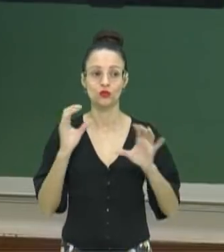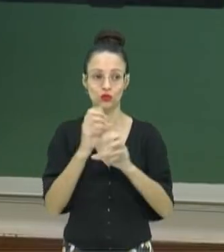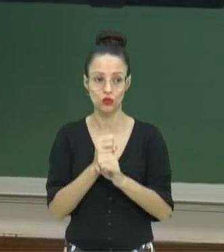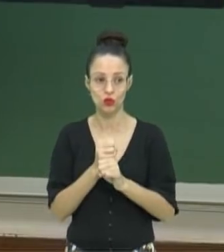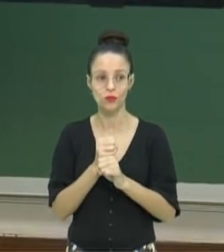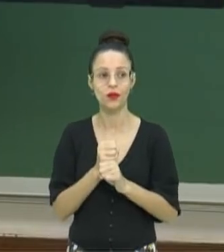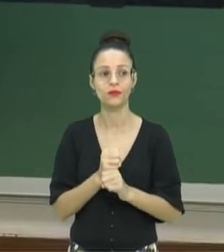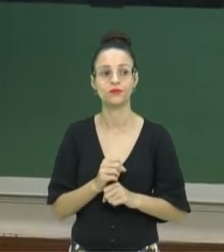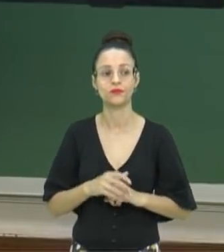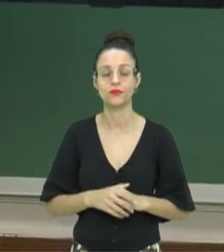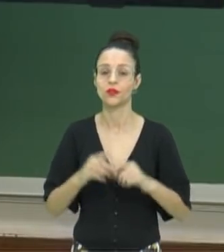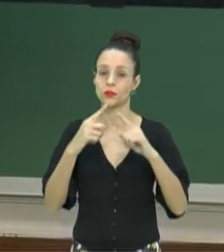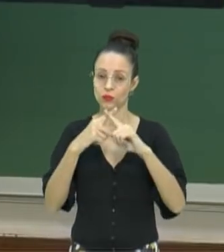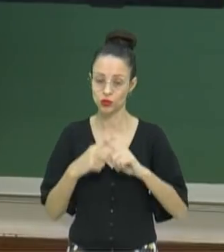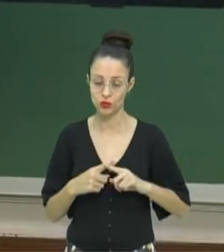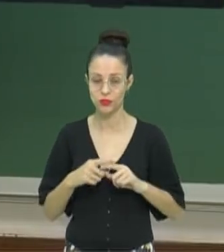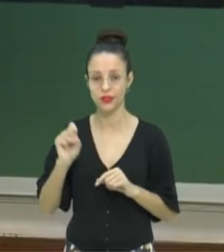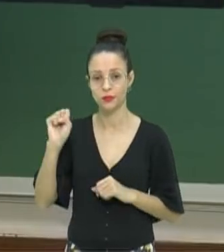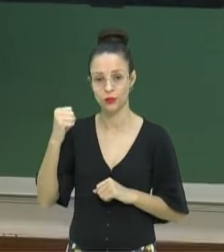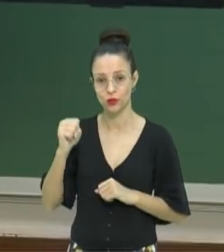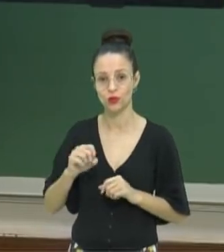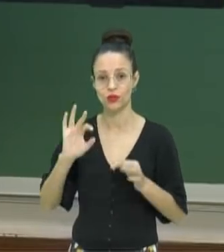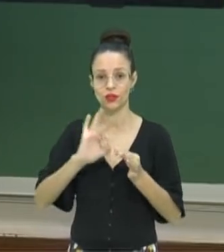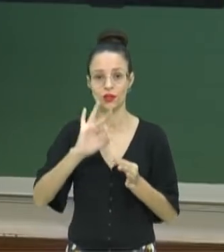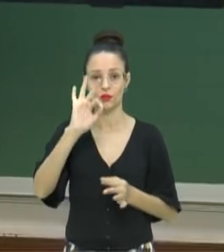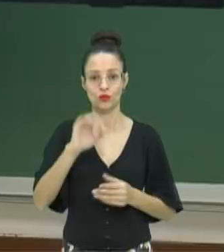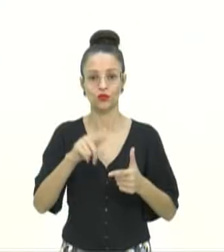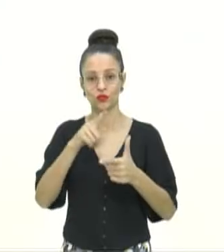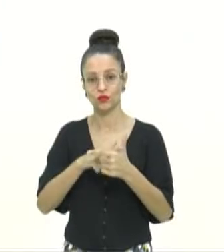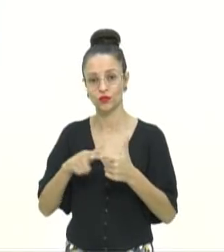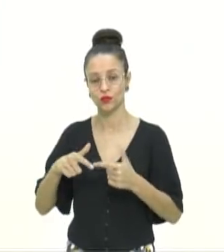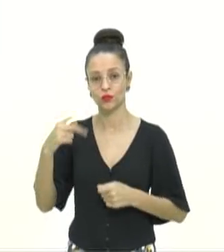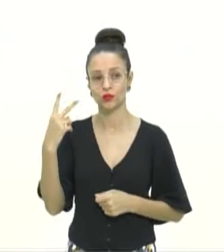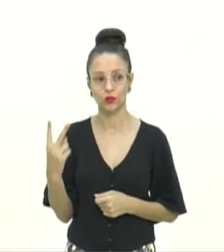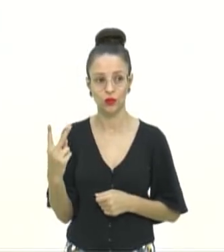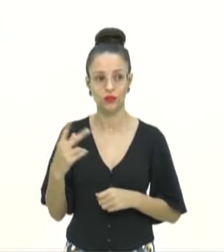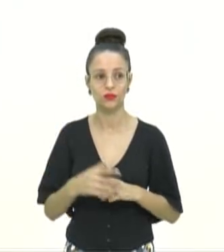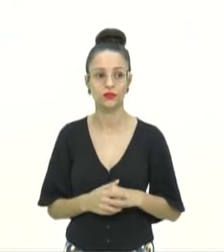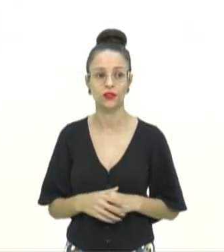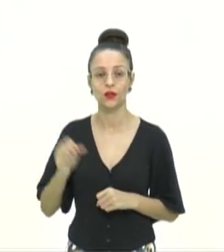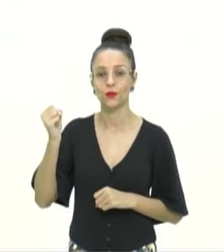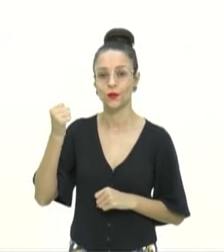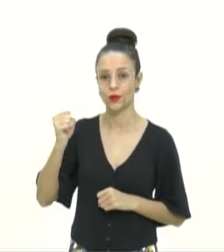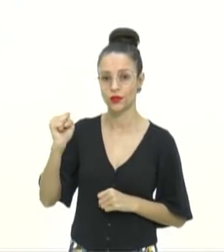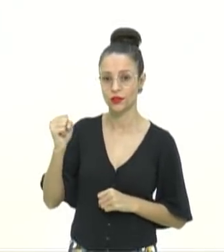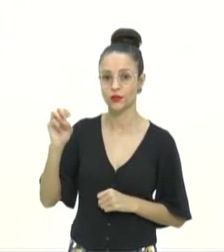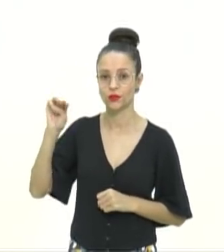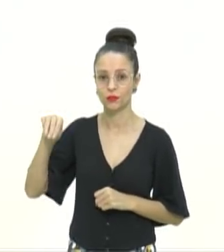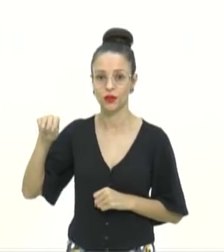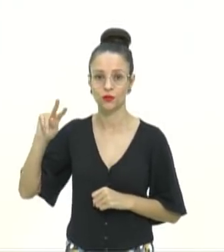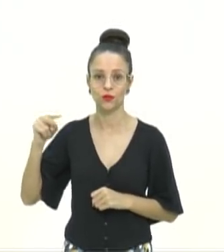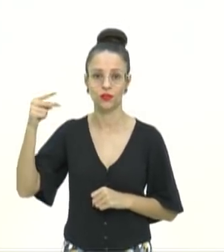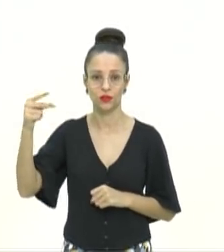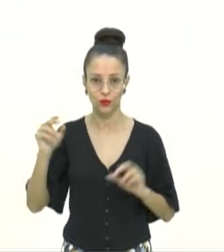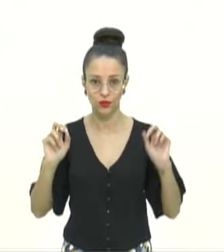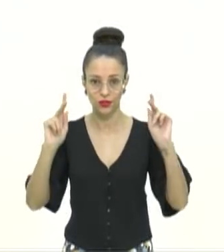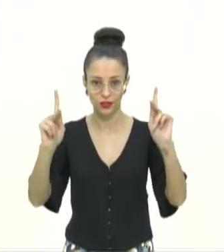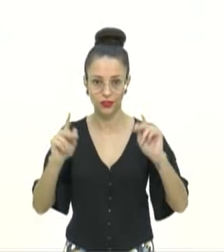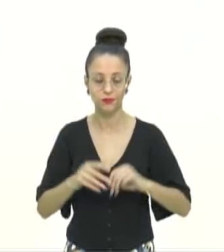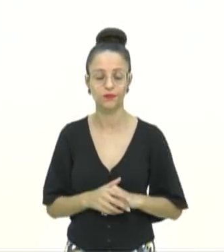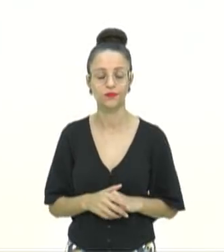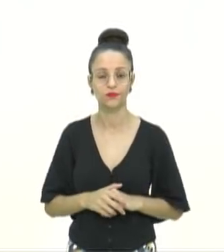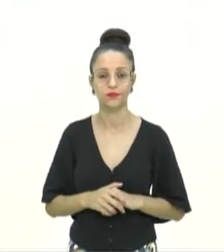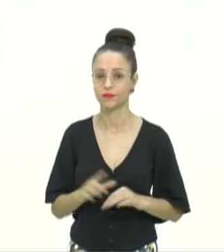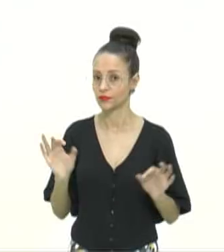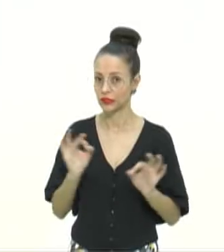primeiras bases, multiplicando por 8, que é a altura, e dividindo por 2, dá 88 metros quadrados, ok?